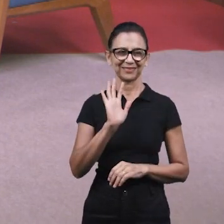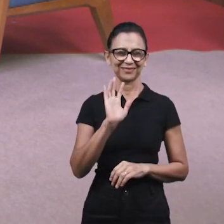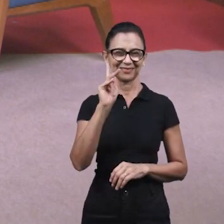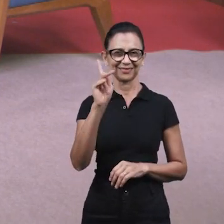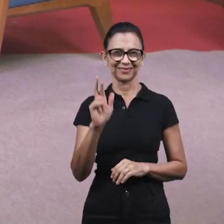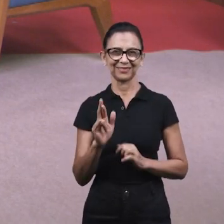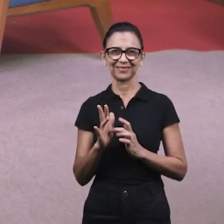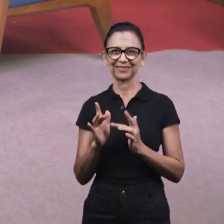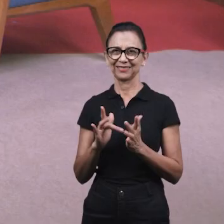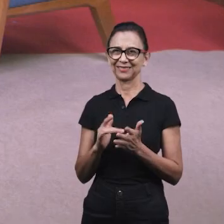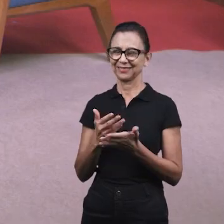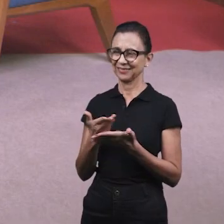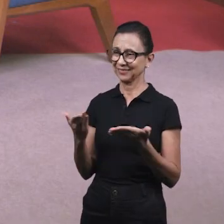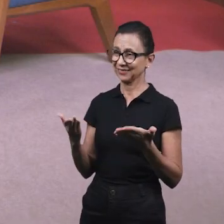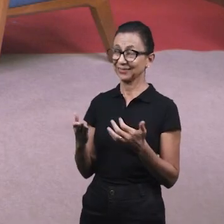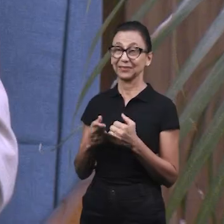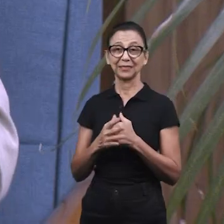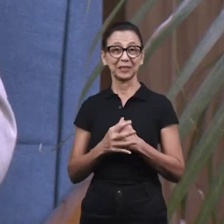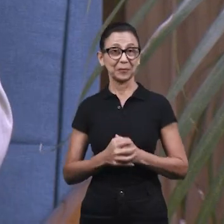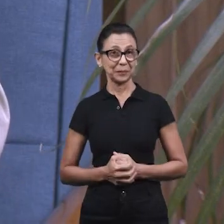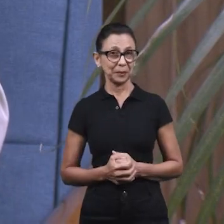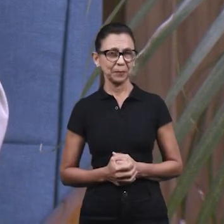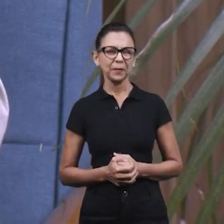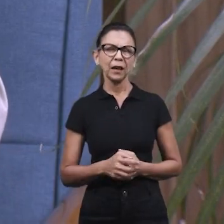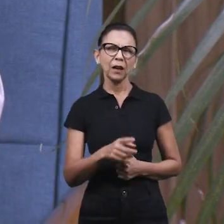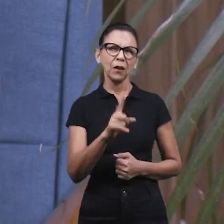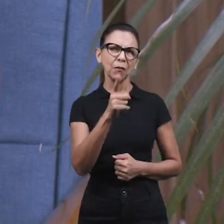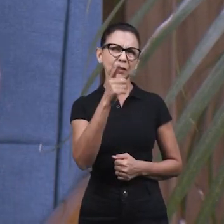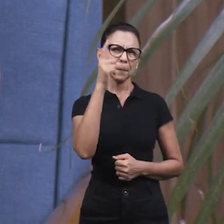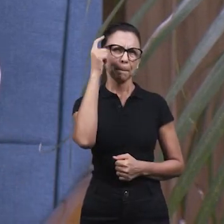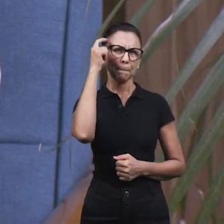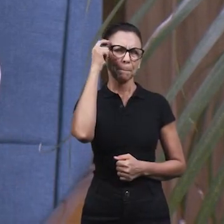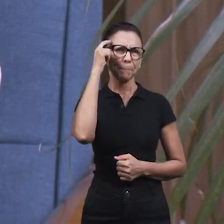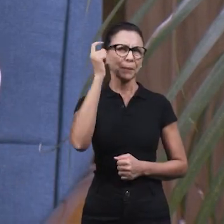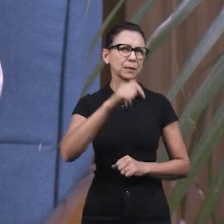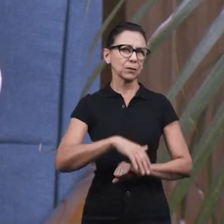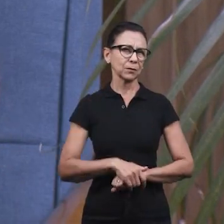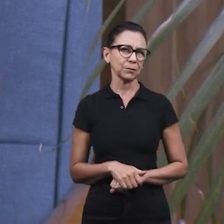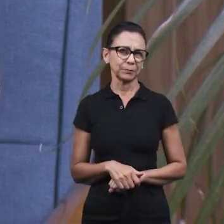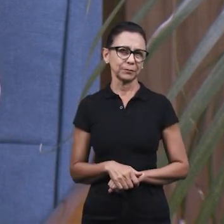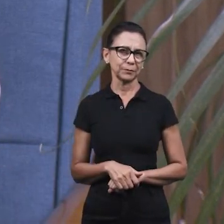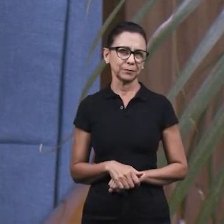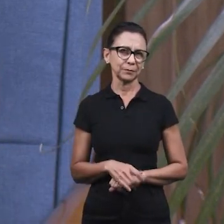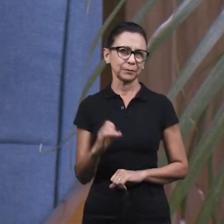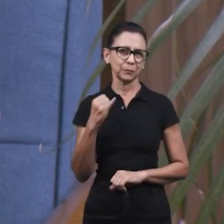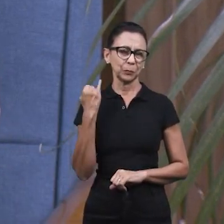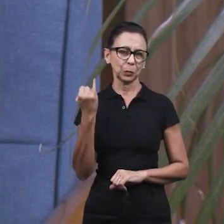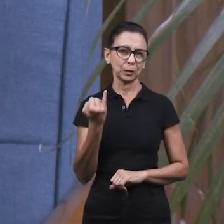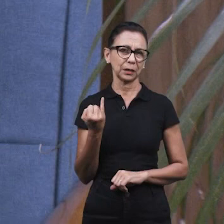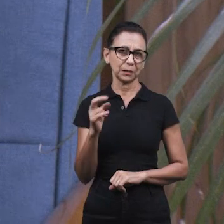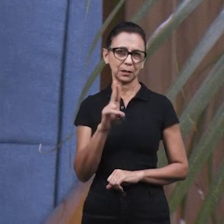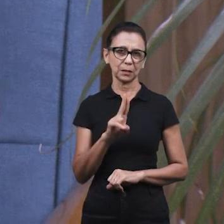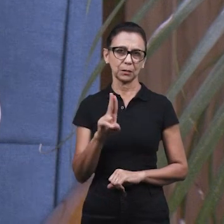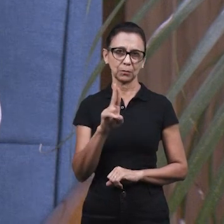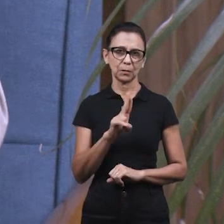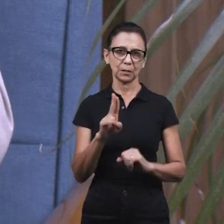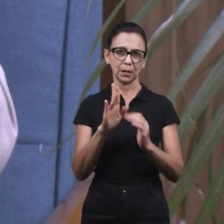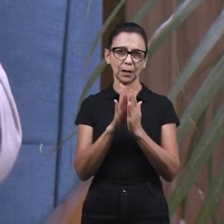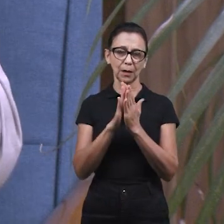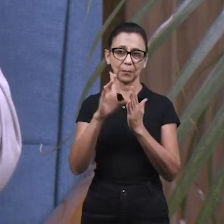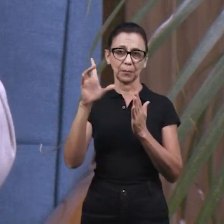Jesus. A paz do Senhor a todos. Amém. Você já parou para refletir sobre a importância do uso da palavra